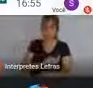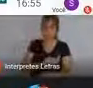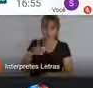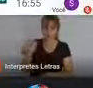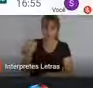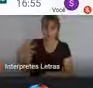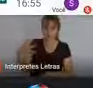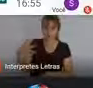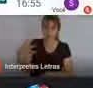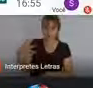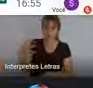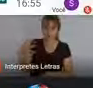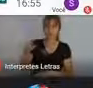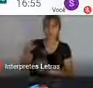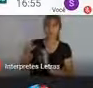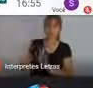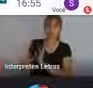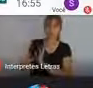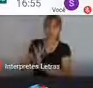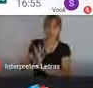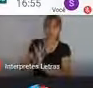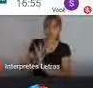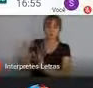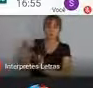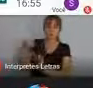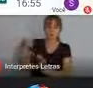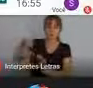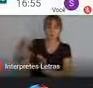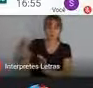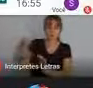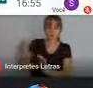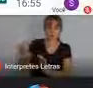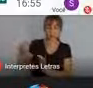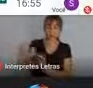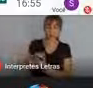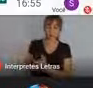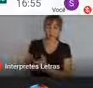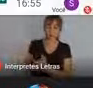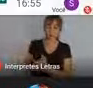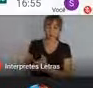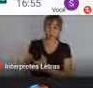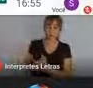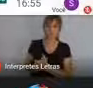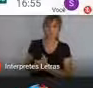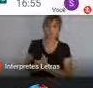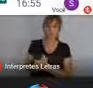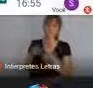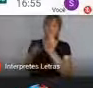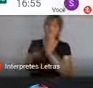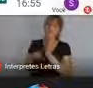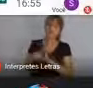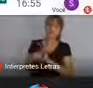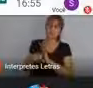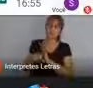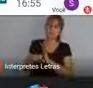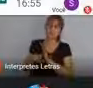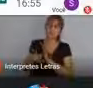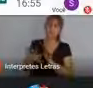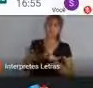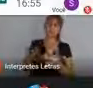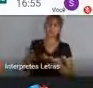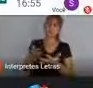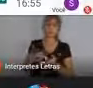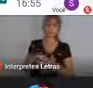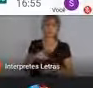sobre o item manco. Né? A pergunta feita era da questão PSL 82, um animal que tem uma perna